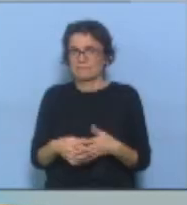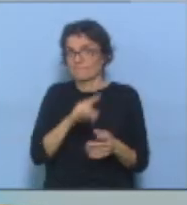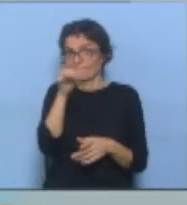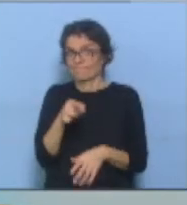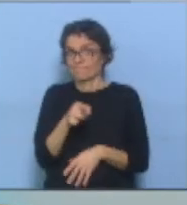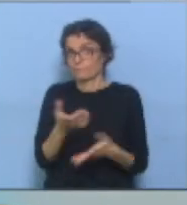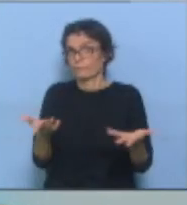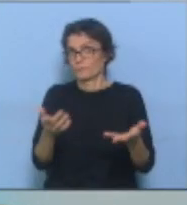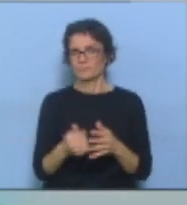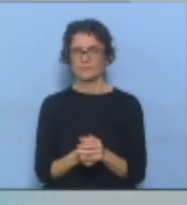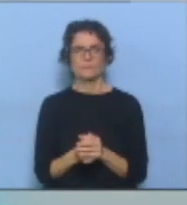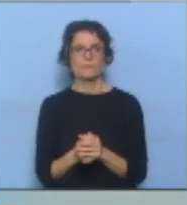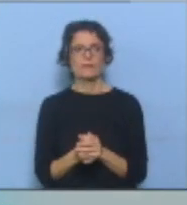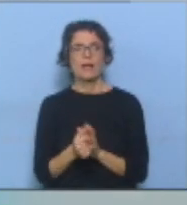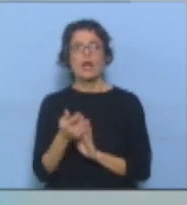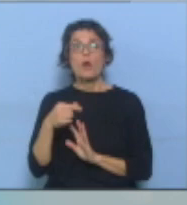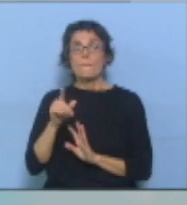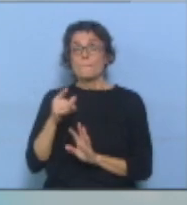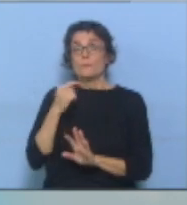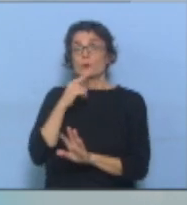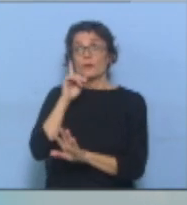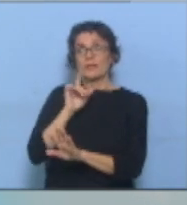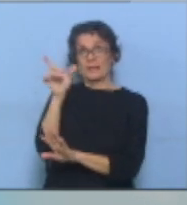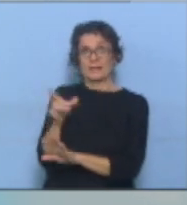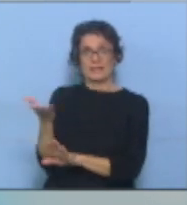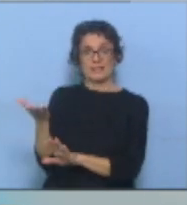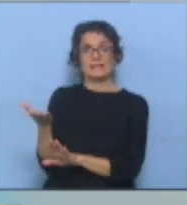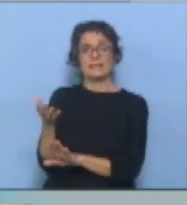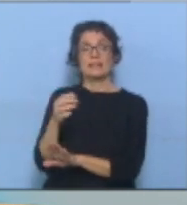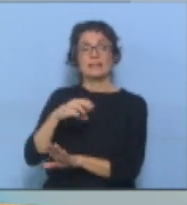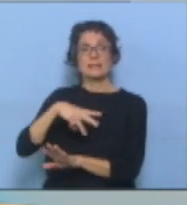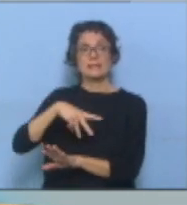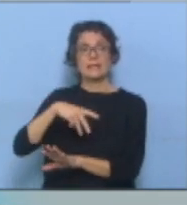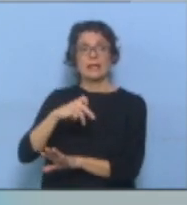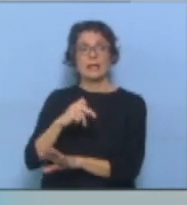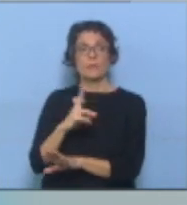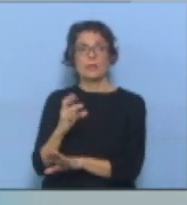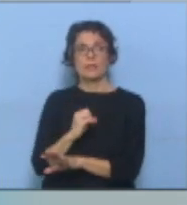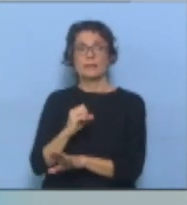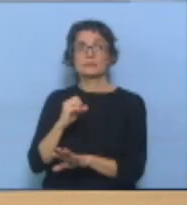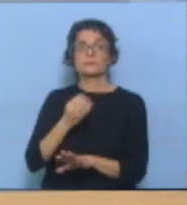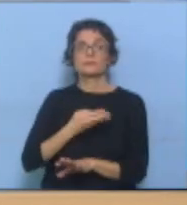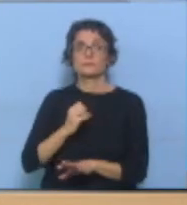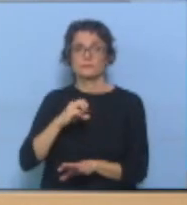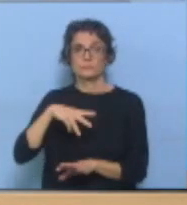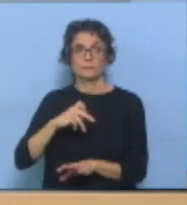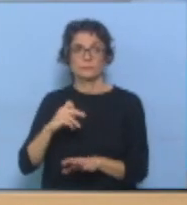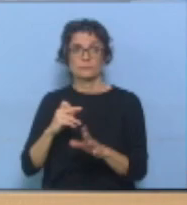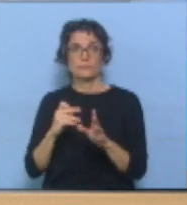da revelação, no caso da Maria do Mar, a sua avó funcionou um bocadinho como elemento de revelação